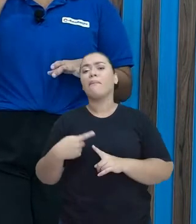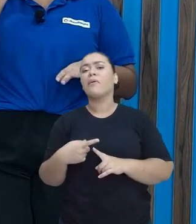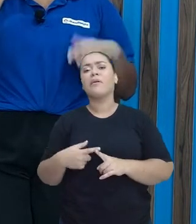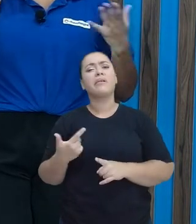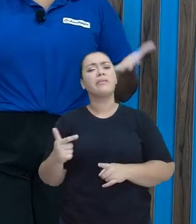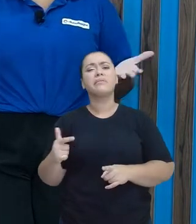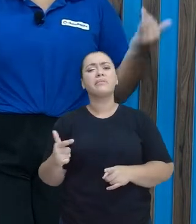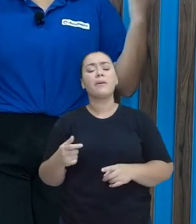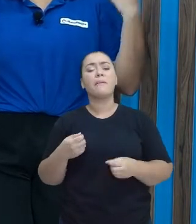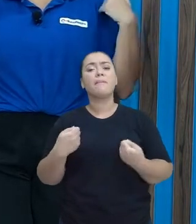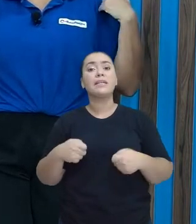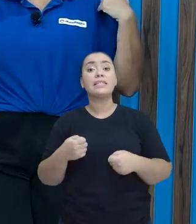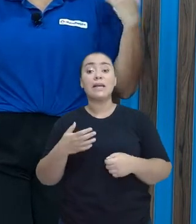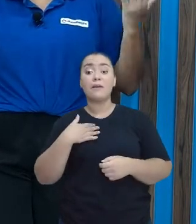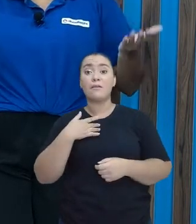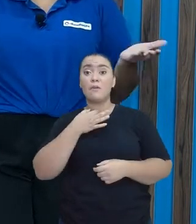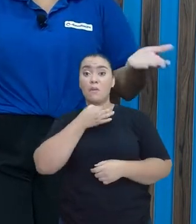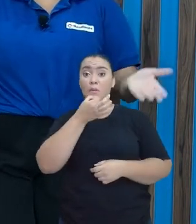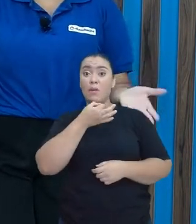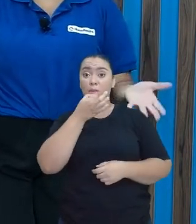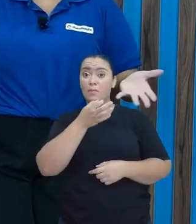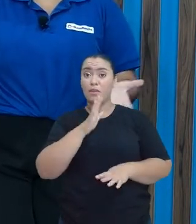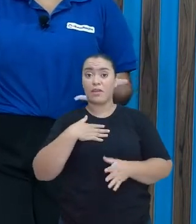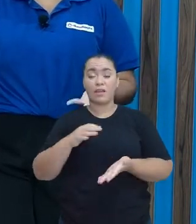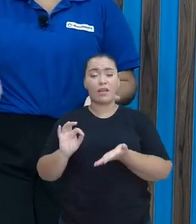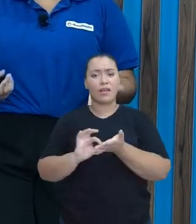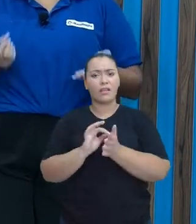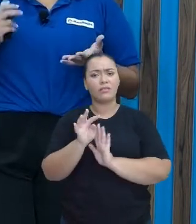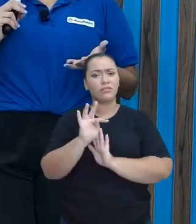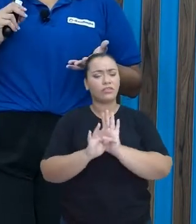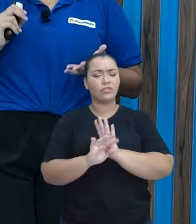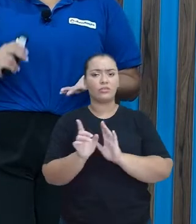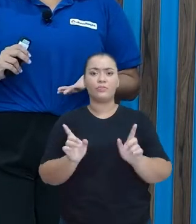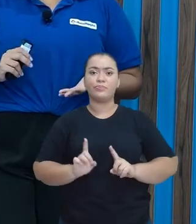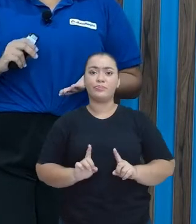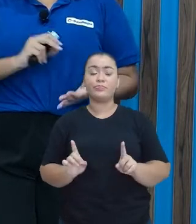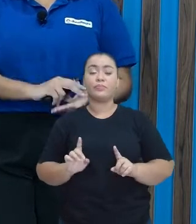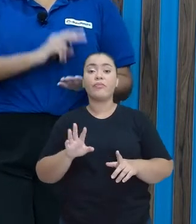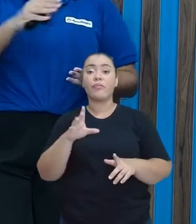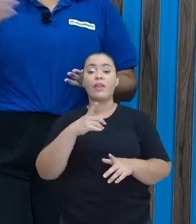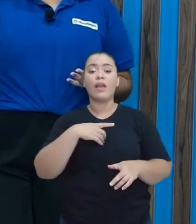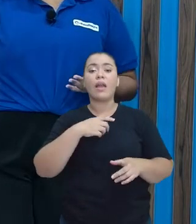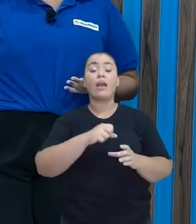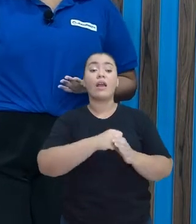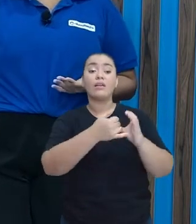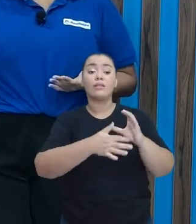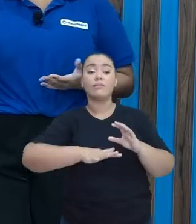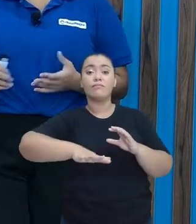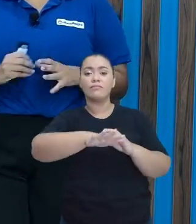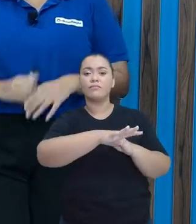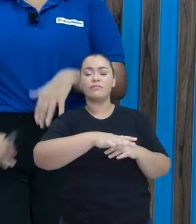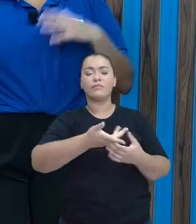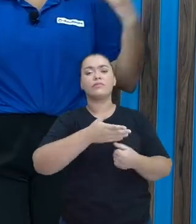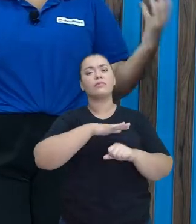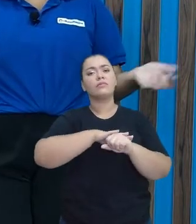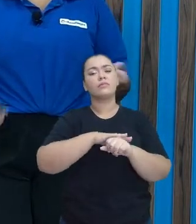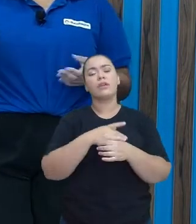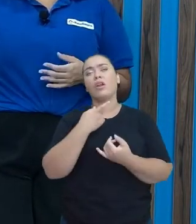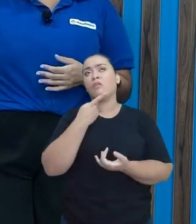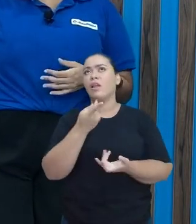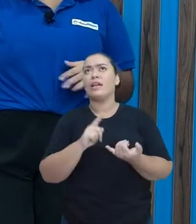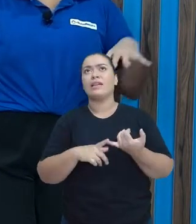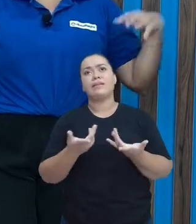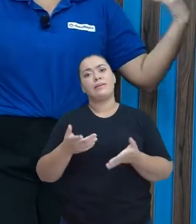temos necessariamente a minha opinião, enquanto autora do texto, sobre aspectos subjetivos. Eu não disse se a praia era bonita,